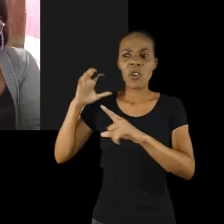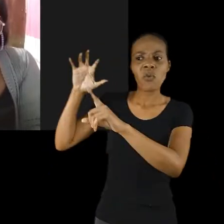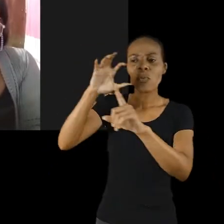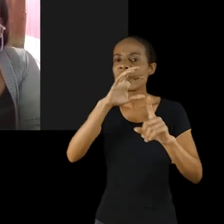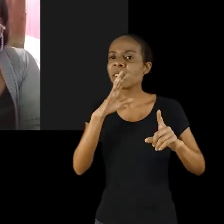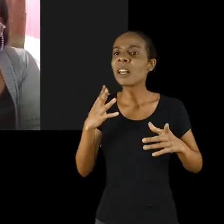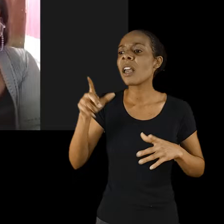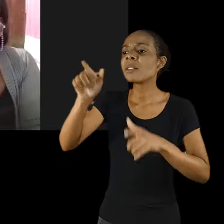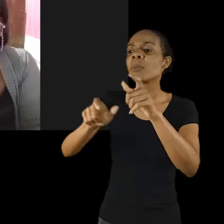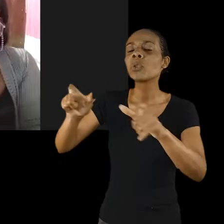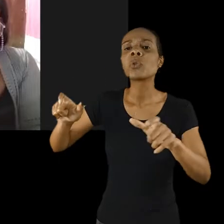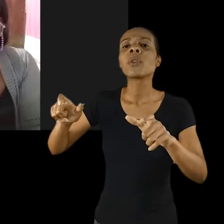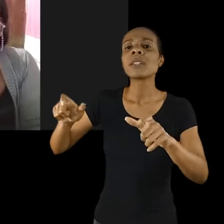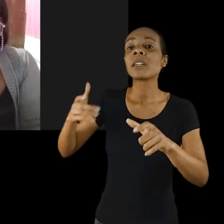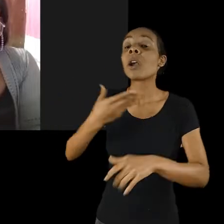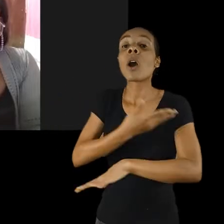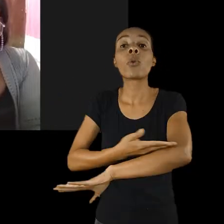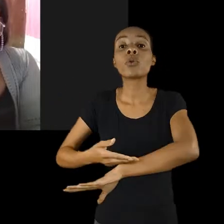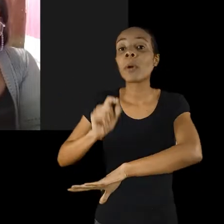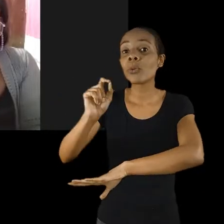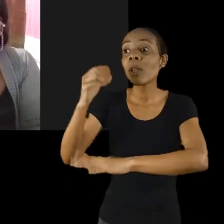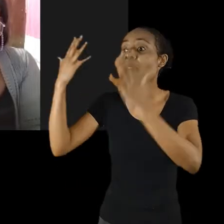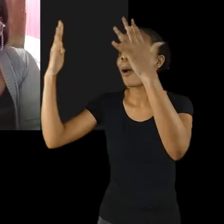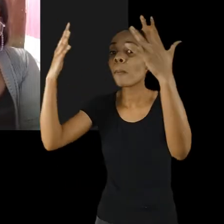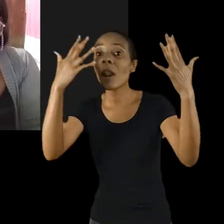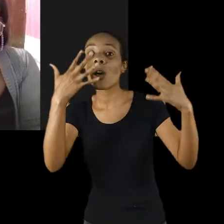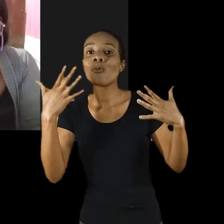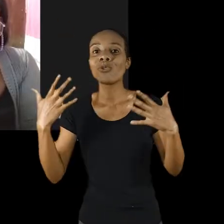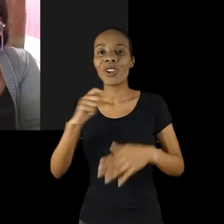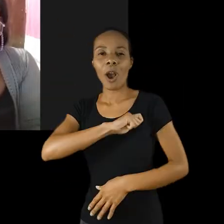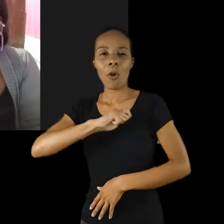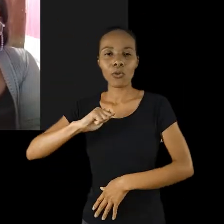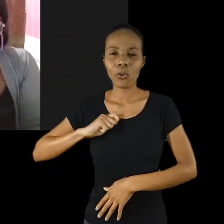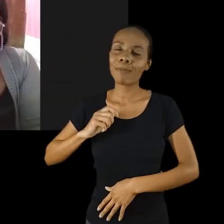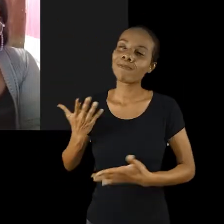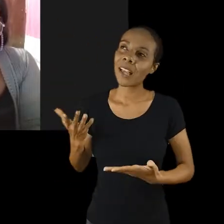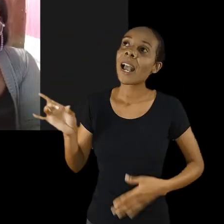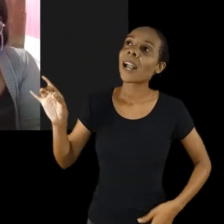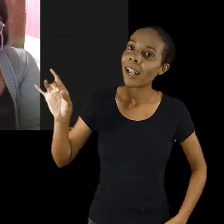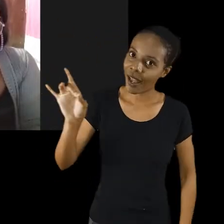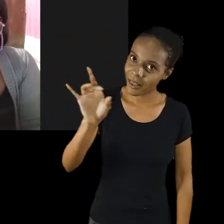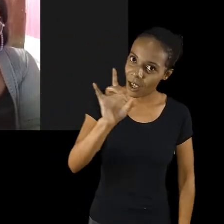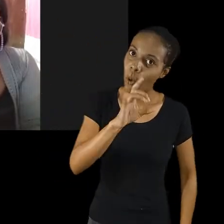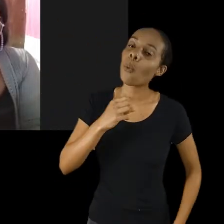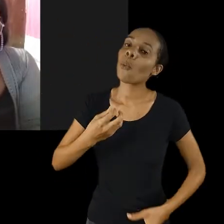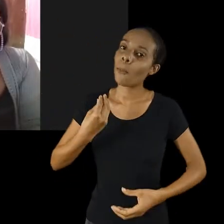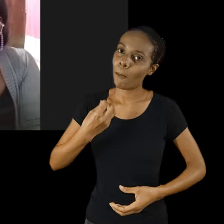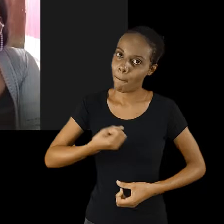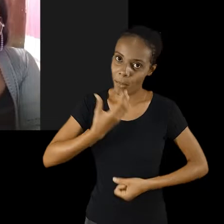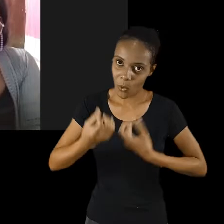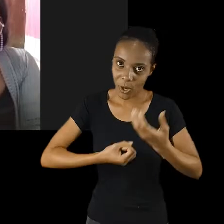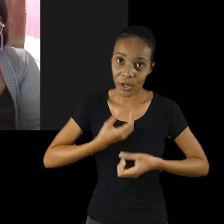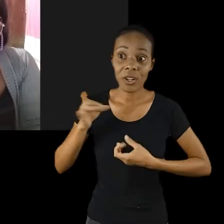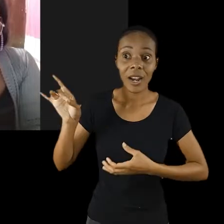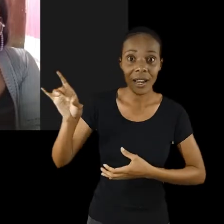brancas, acostumadas a aplaudir autores que, assim, cada um tem a sua poética, né? Cada um tem a sua diversidade, a sua